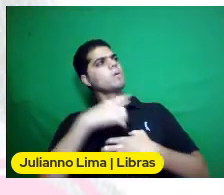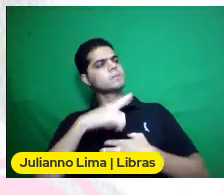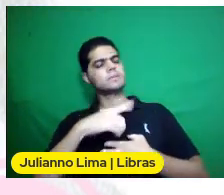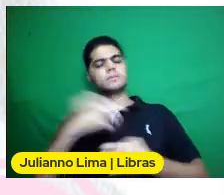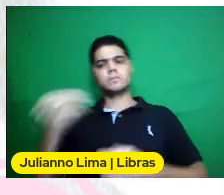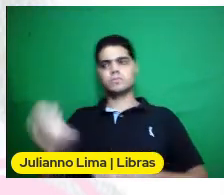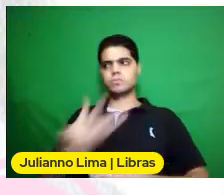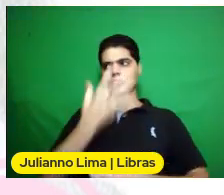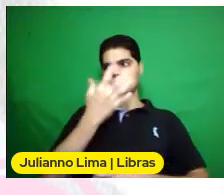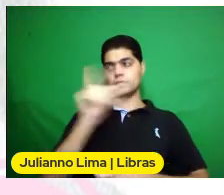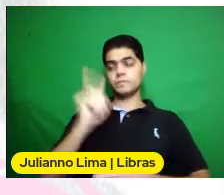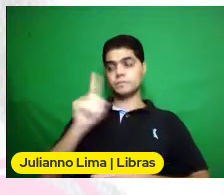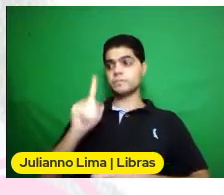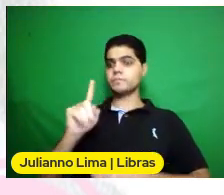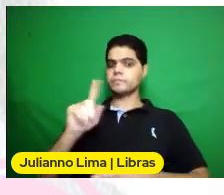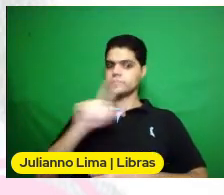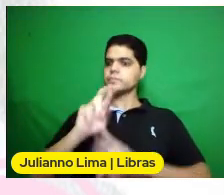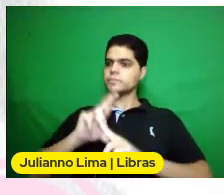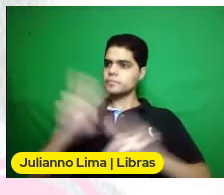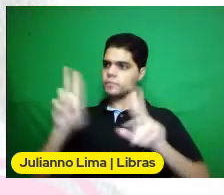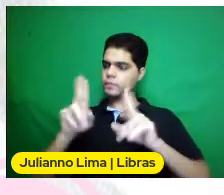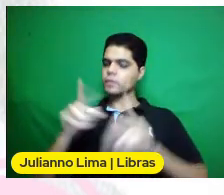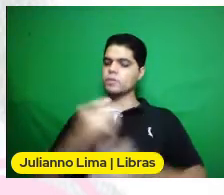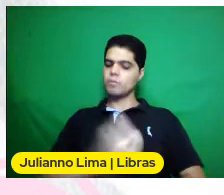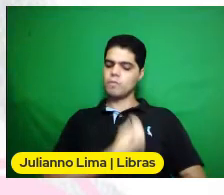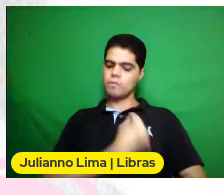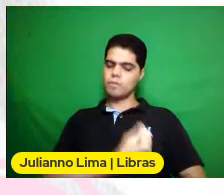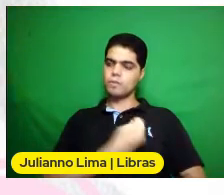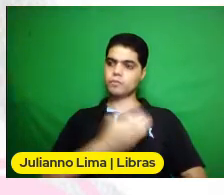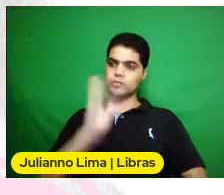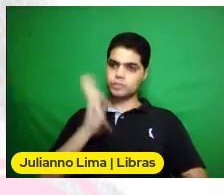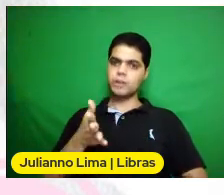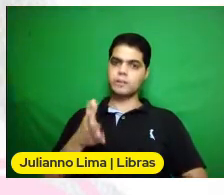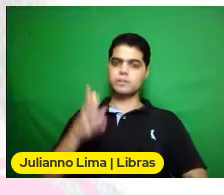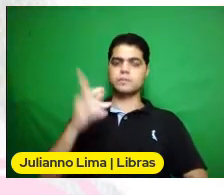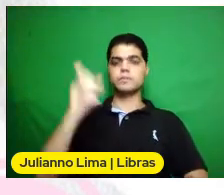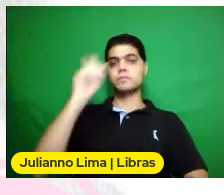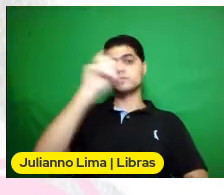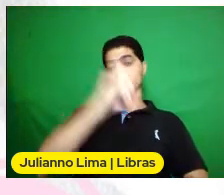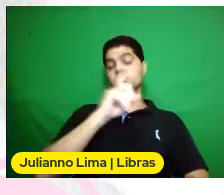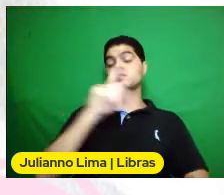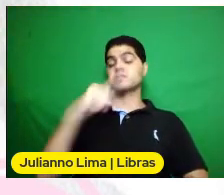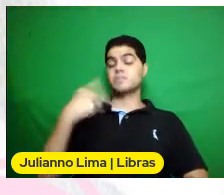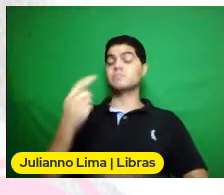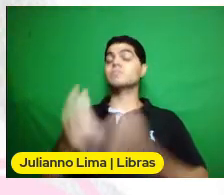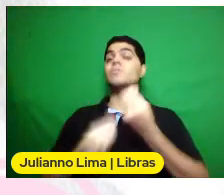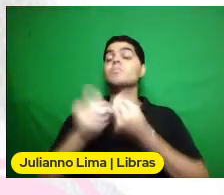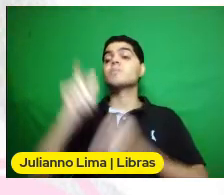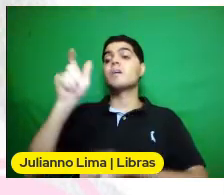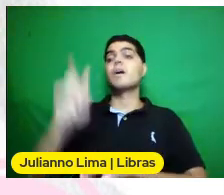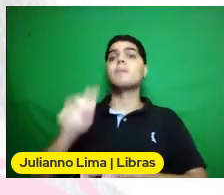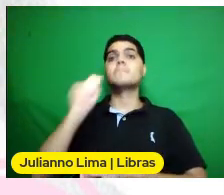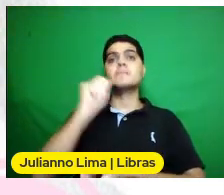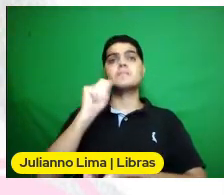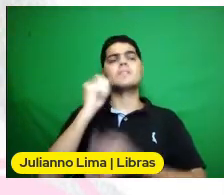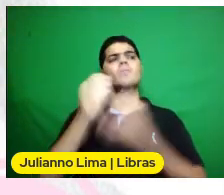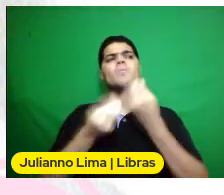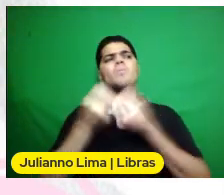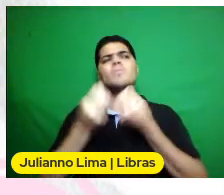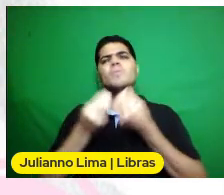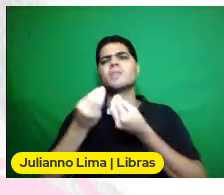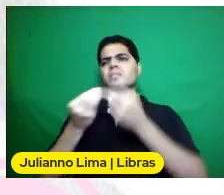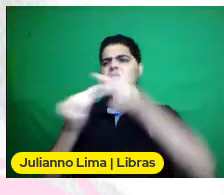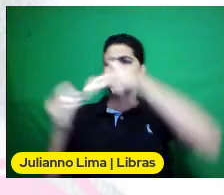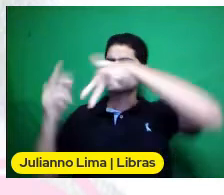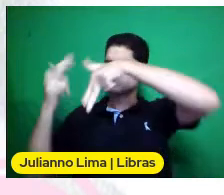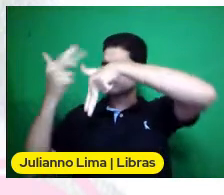existe, sabe? E a nossa dificuldade, a princípio, foi essa. Foi, tipo, como vamos mostrar a Maria Quitéria, né? Como o Antônio falou,